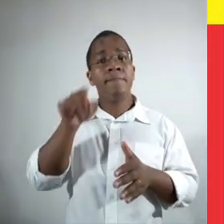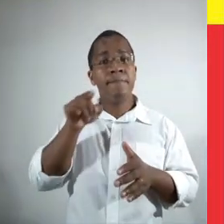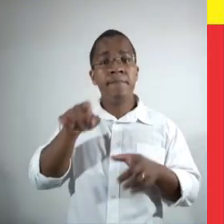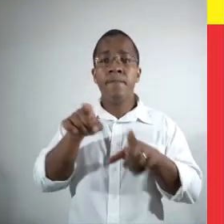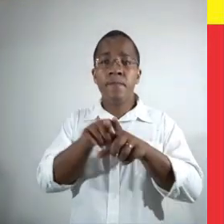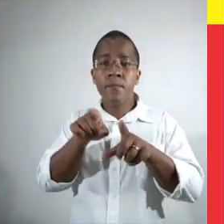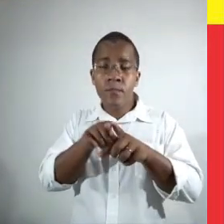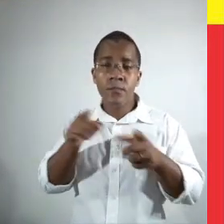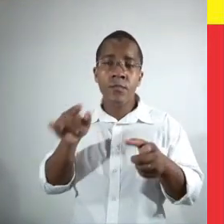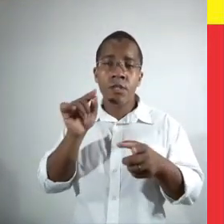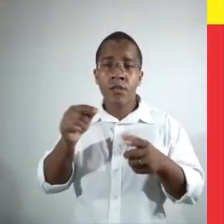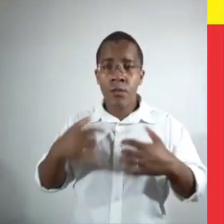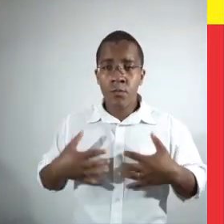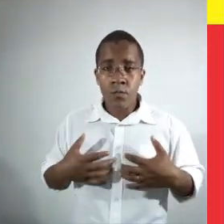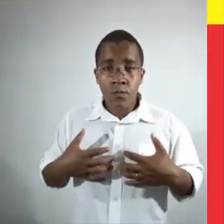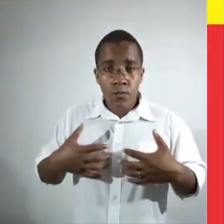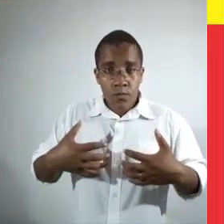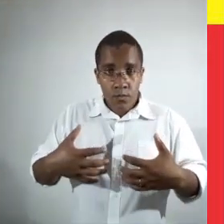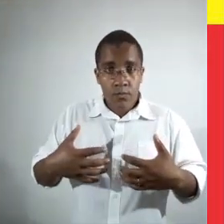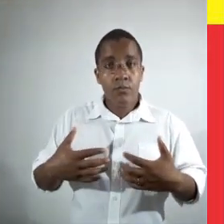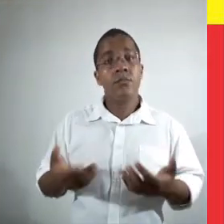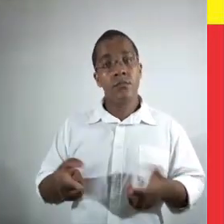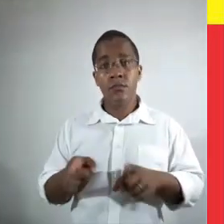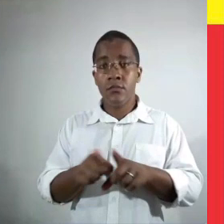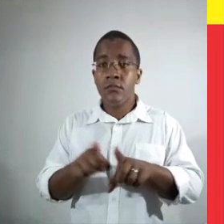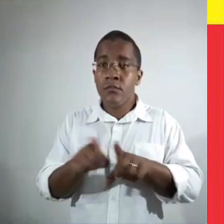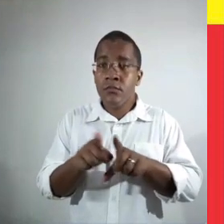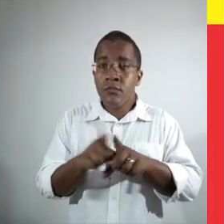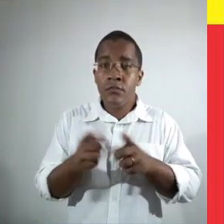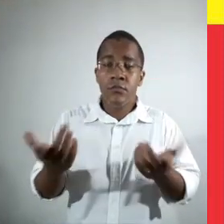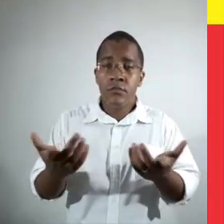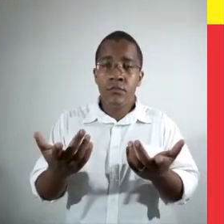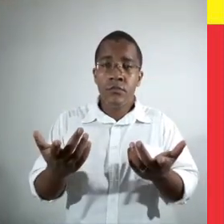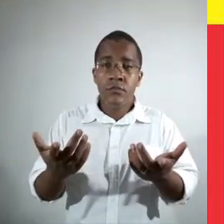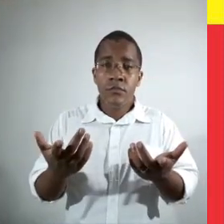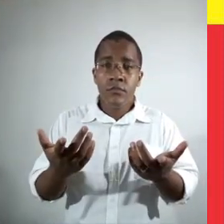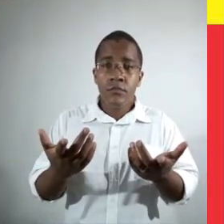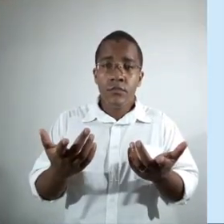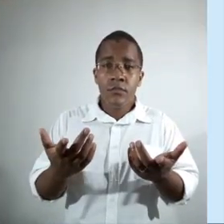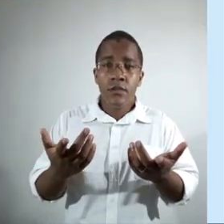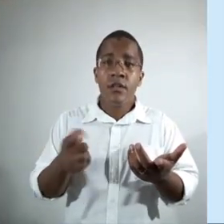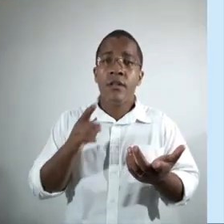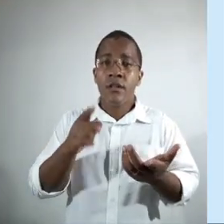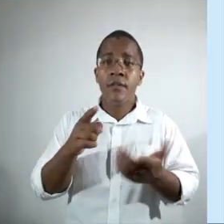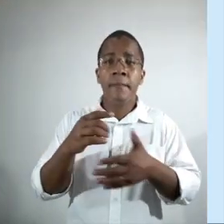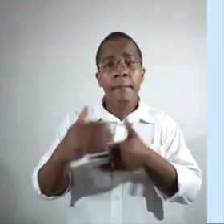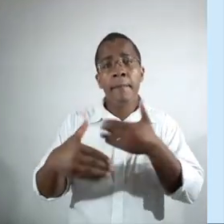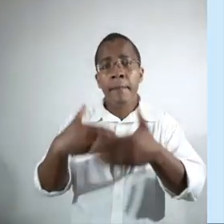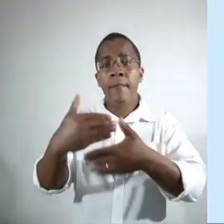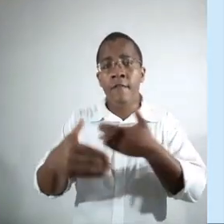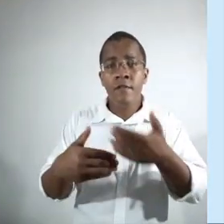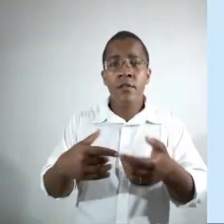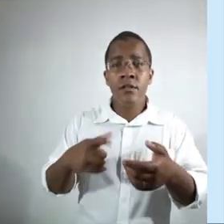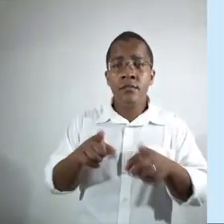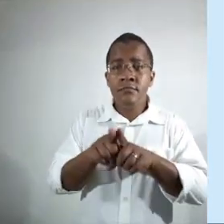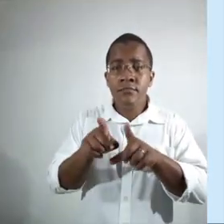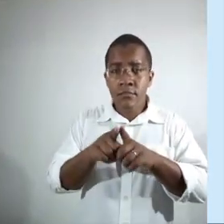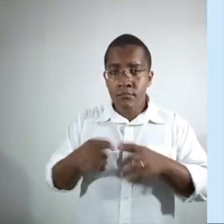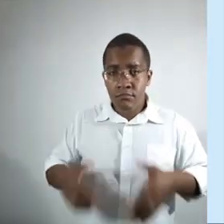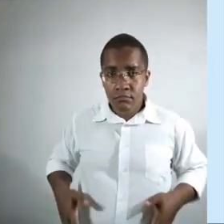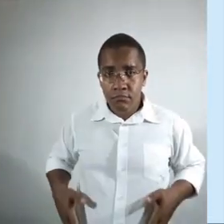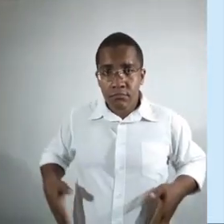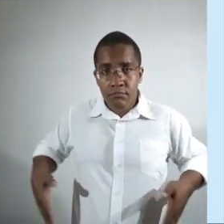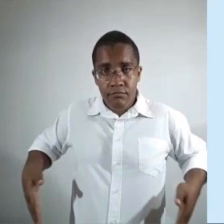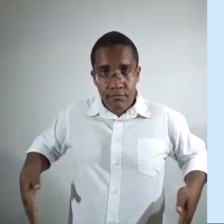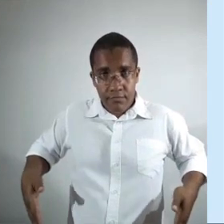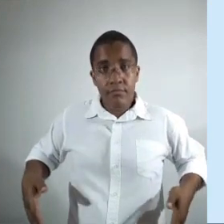o desenvolvimento das glândulas mamárias, os seios, e, consequentemente, né, vai ficar com gordura e alargamento